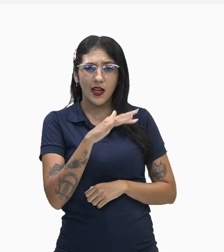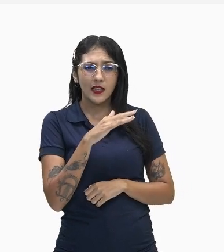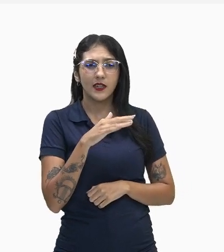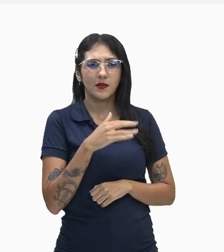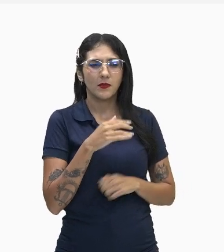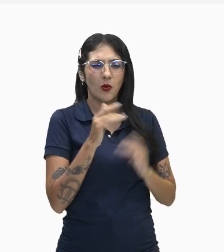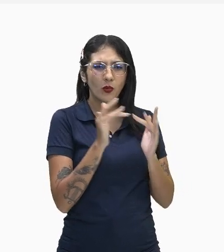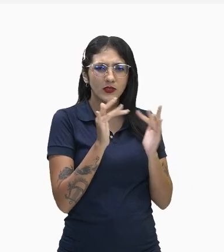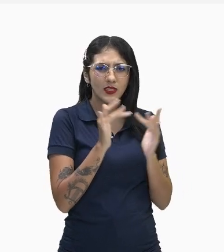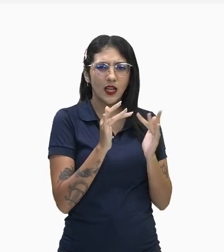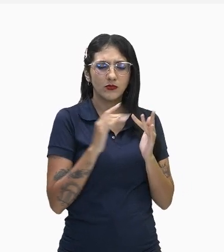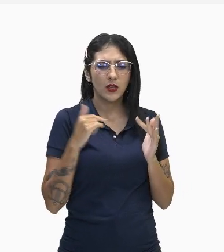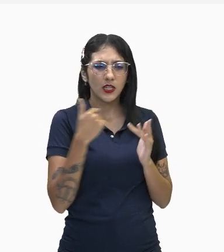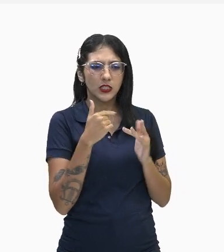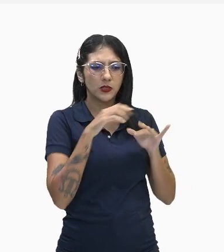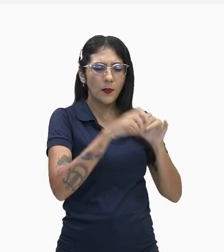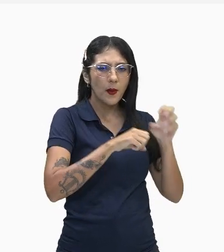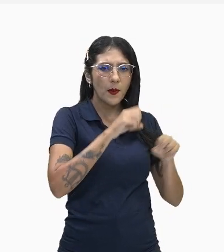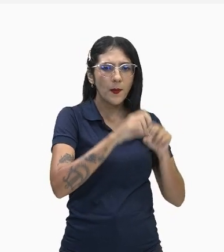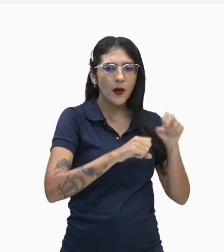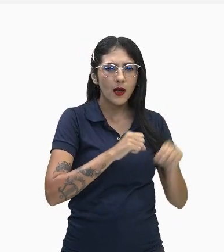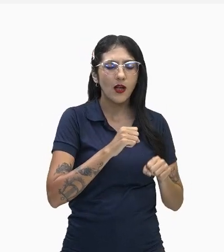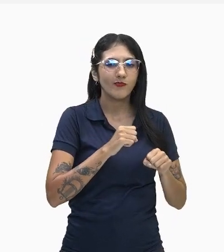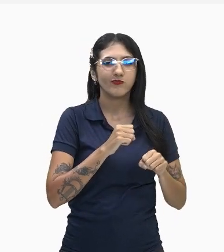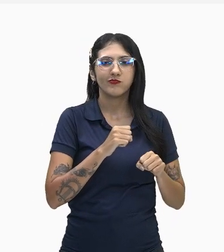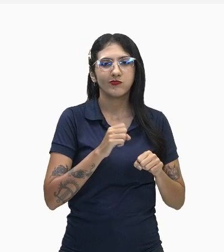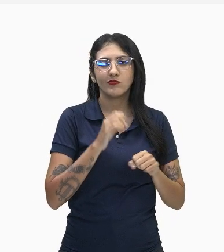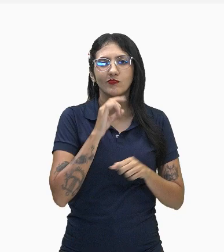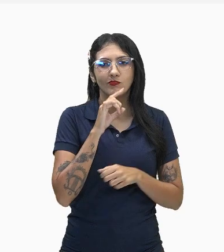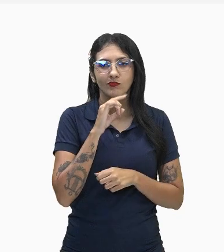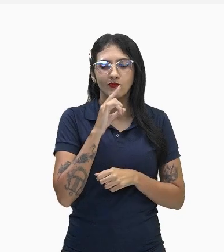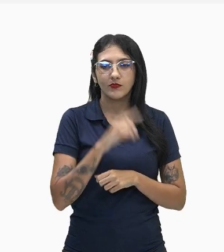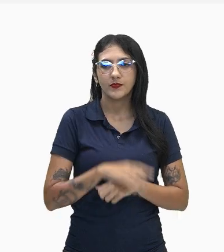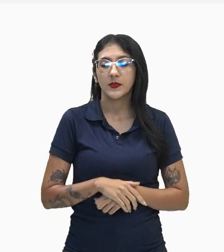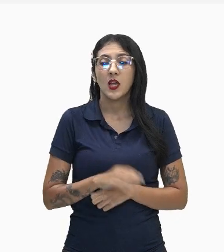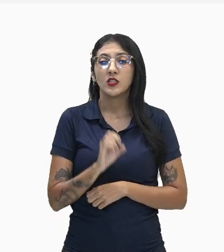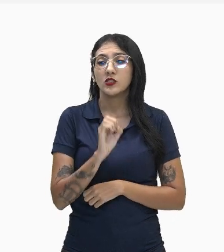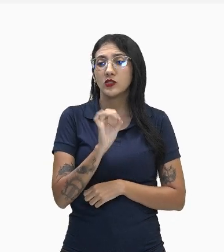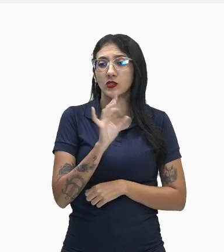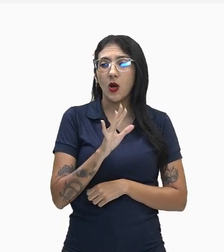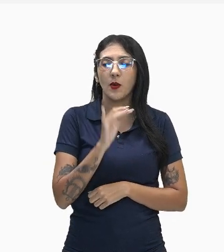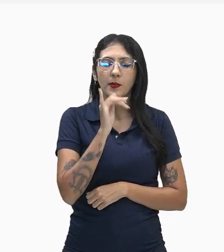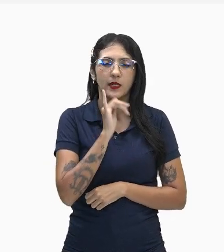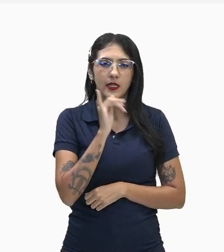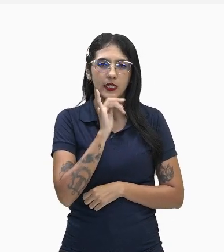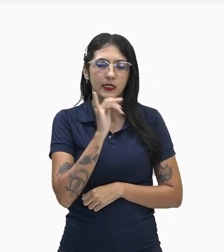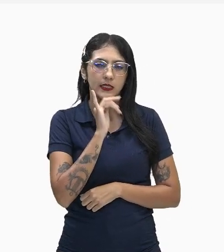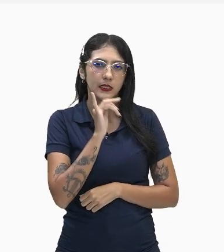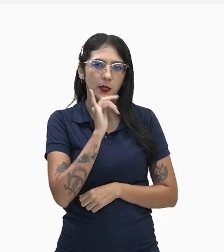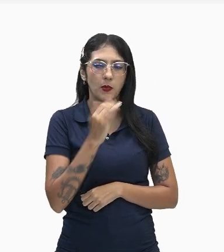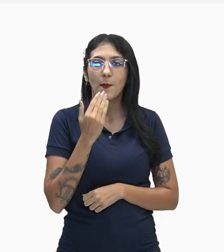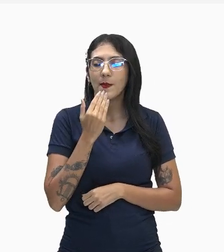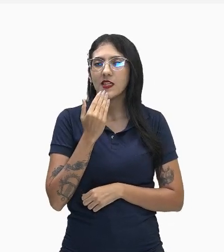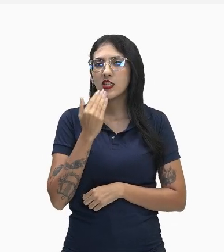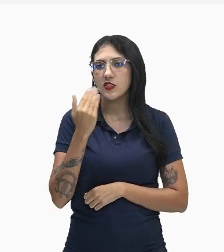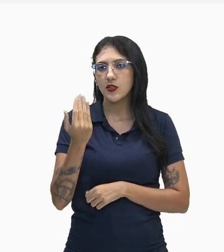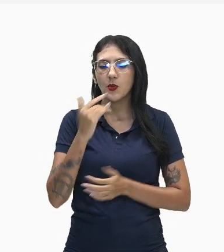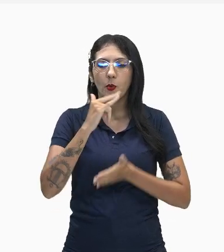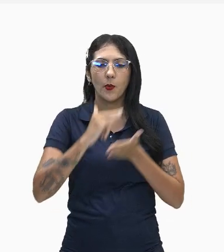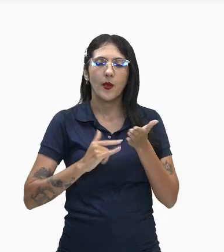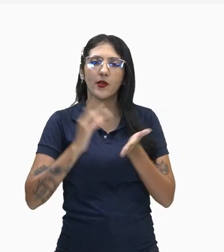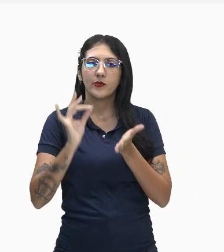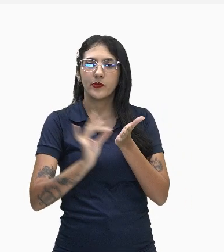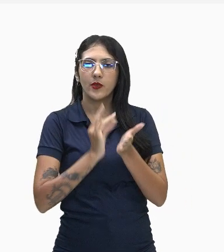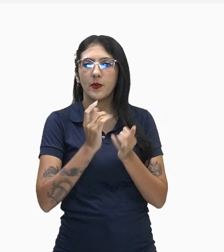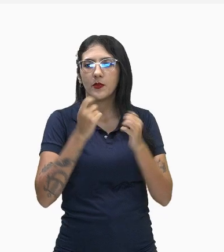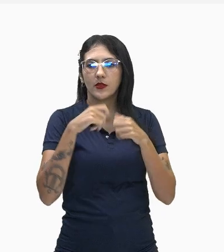recursos naturais, como a exceção dos casos que estão previstos em leis. Então, dentro das unidades de